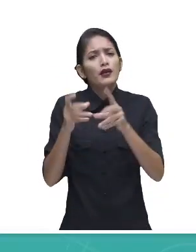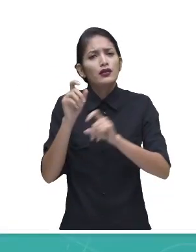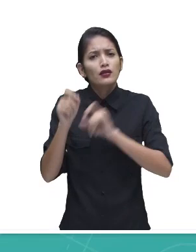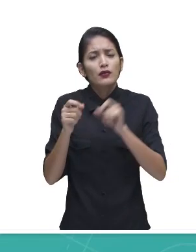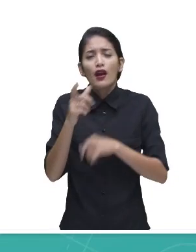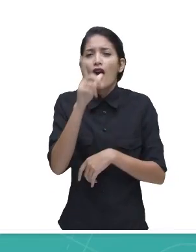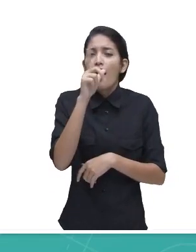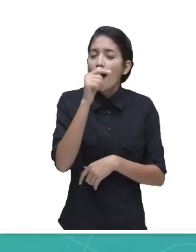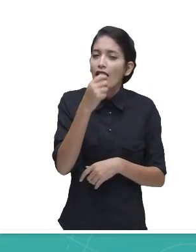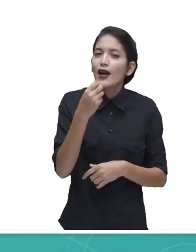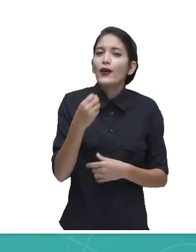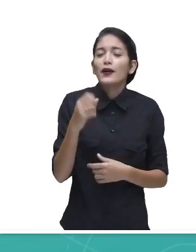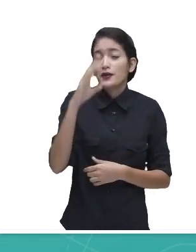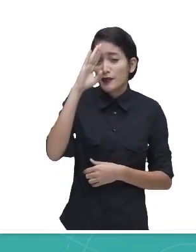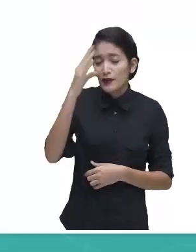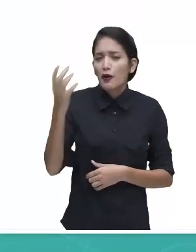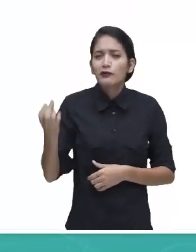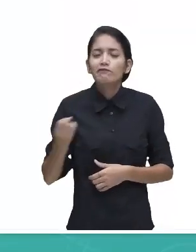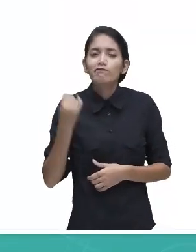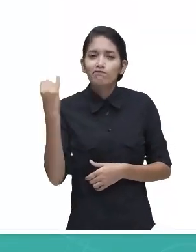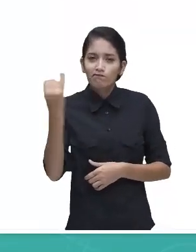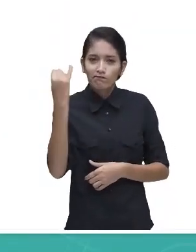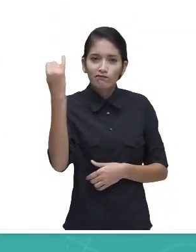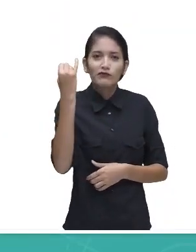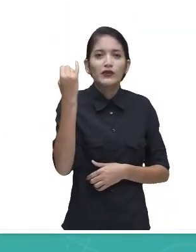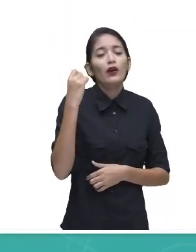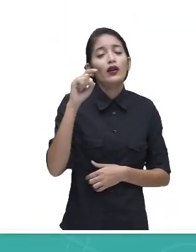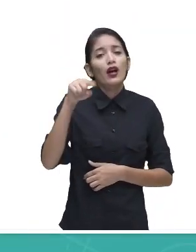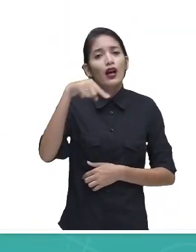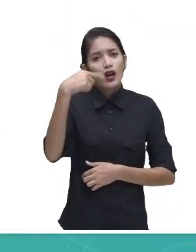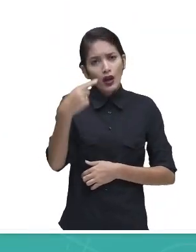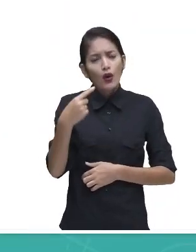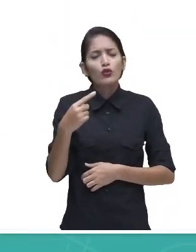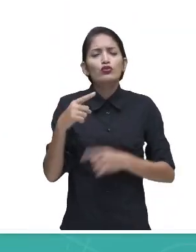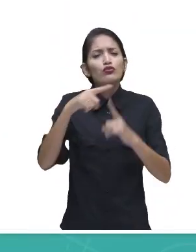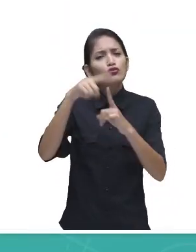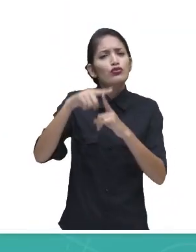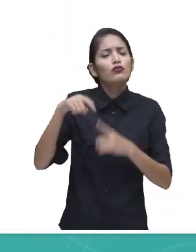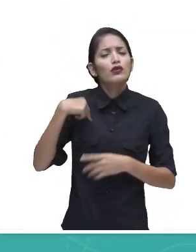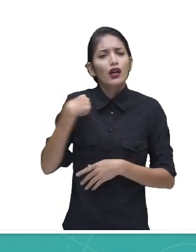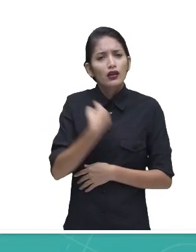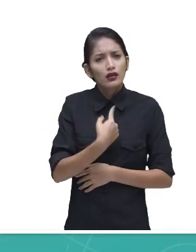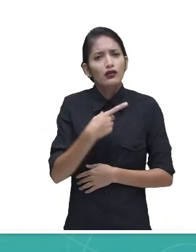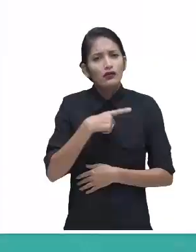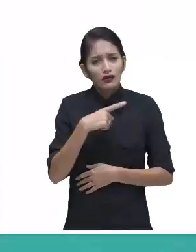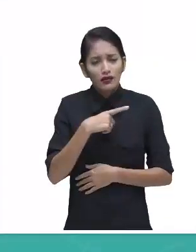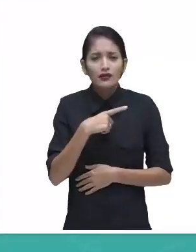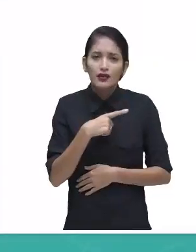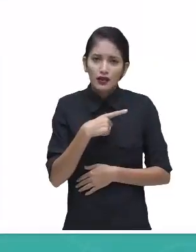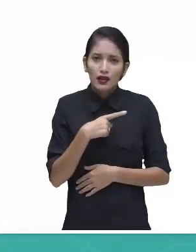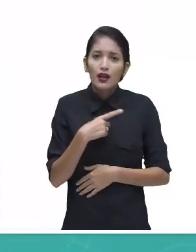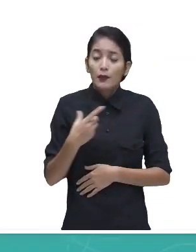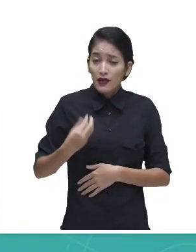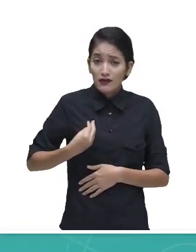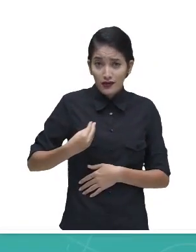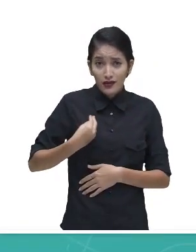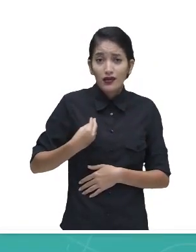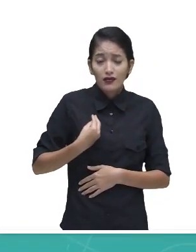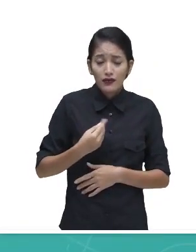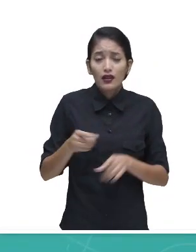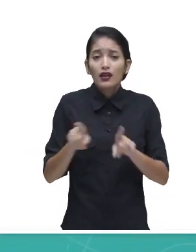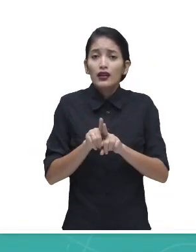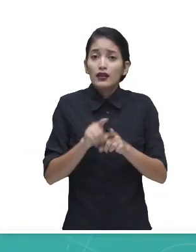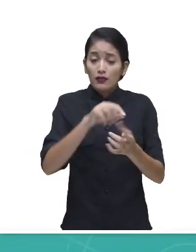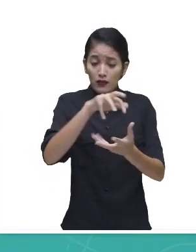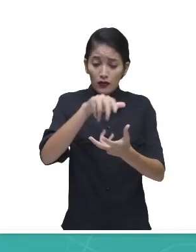água é fundamental, né? É o outro recurso fundamental para que existisse a vida, né? E o nosso